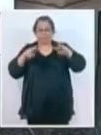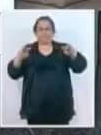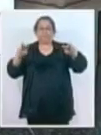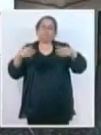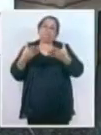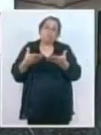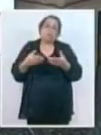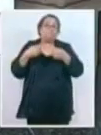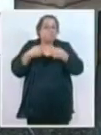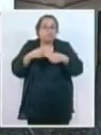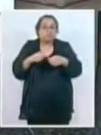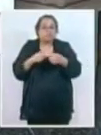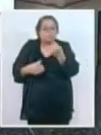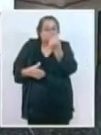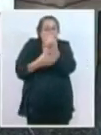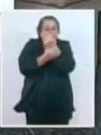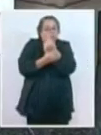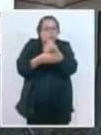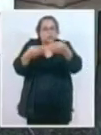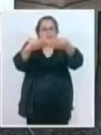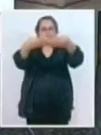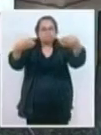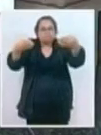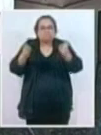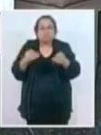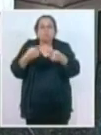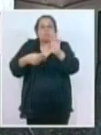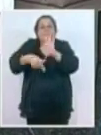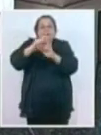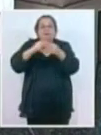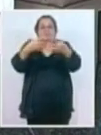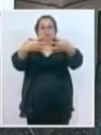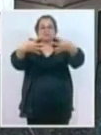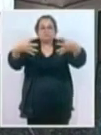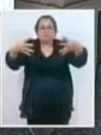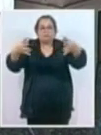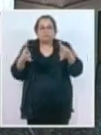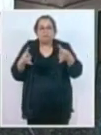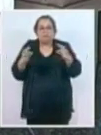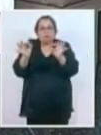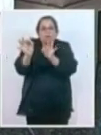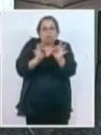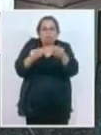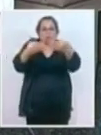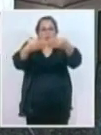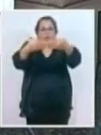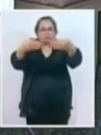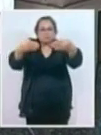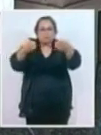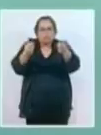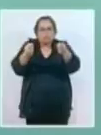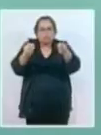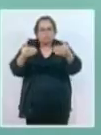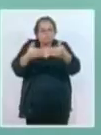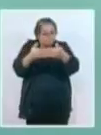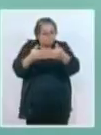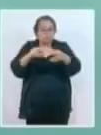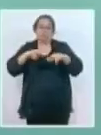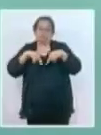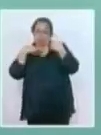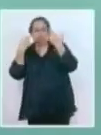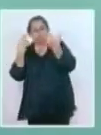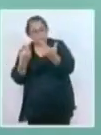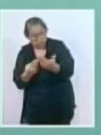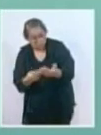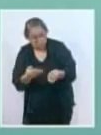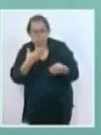Então, não obtivemos êxito nessa primeira reunião, a diretora não pôde comparecer, e nós fizemos outras reuniões, outras